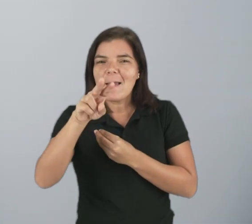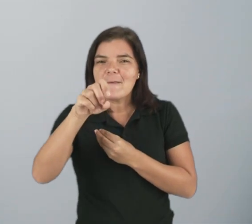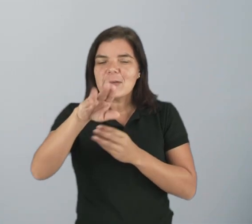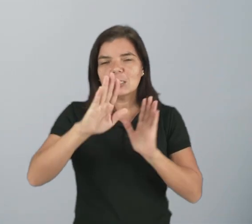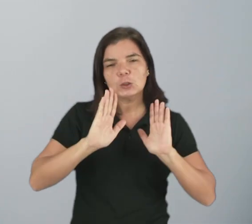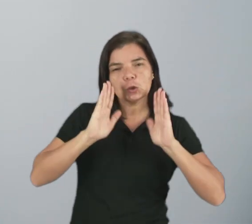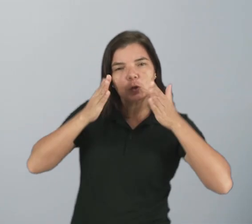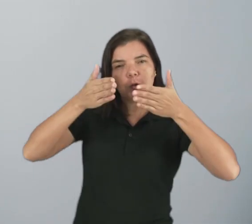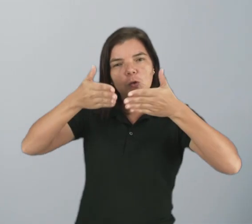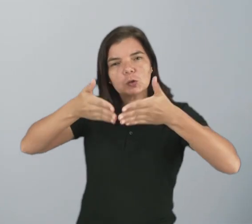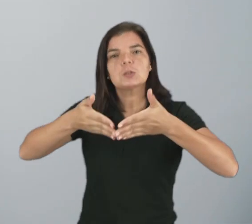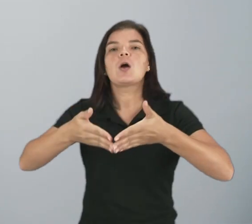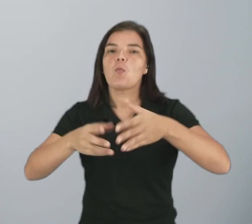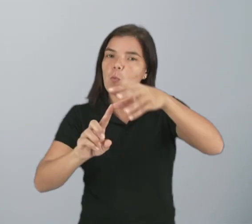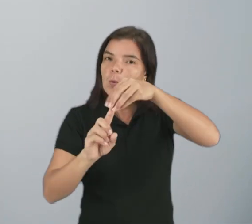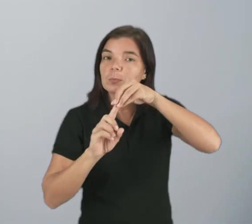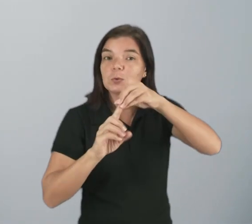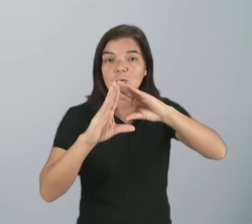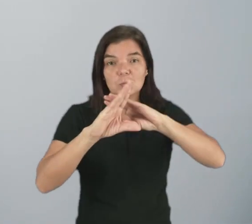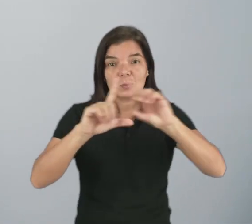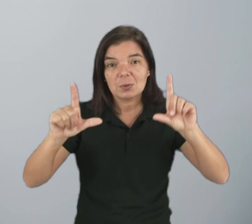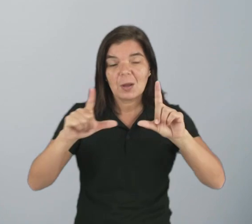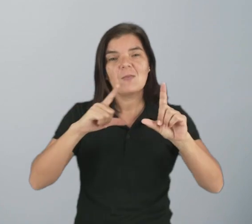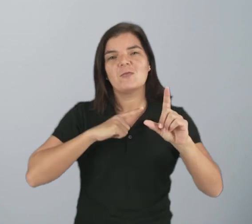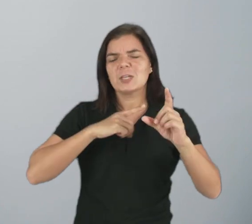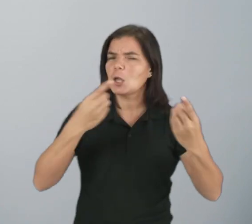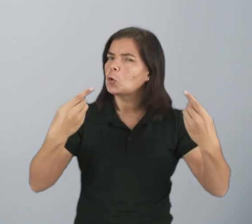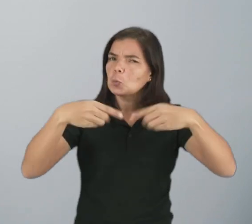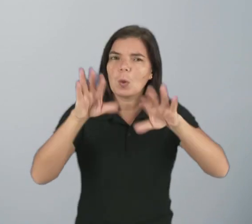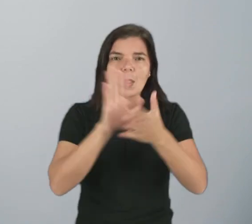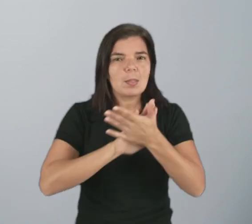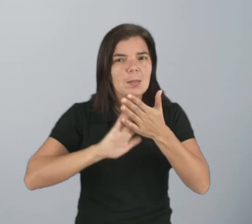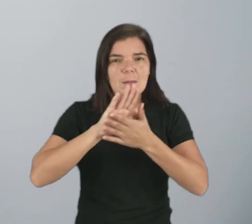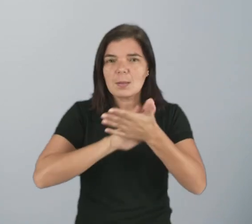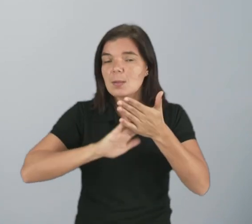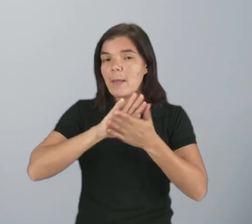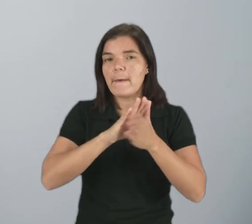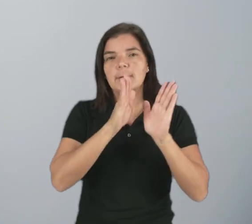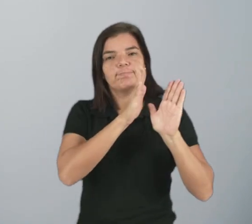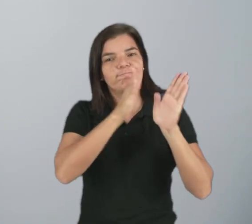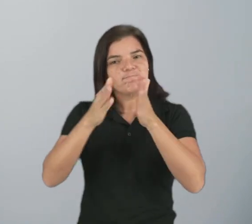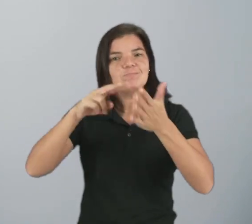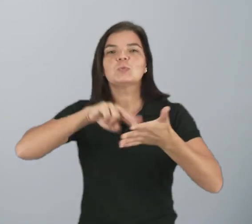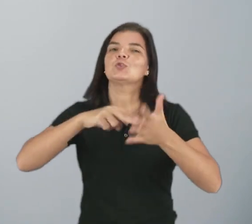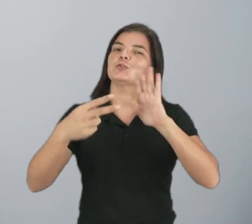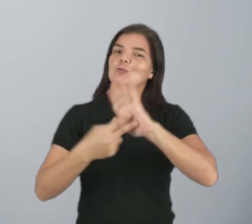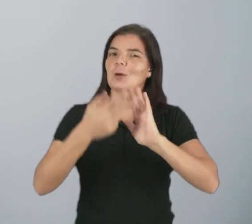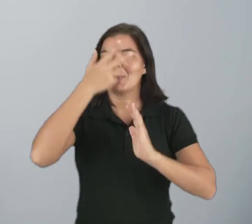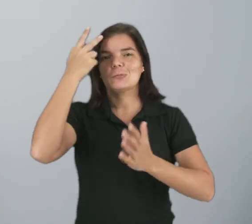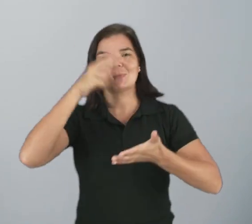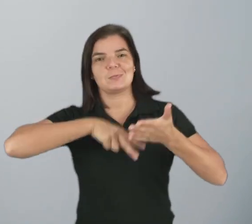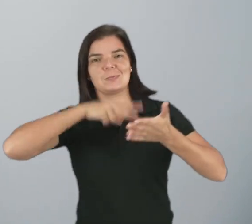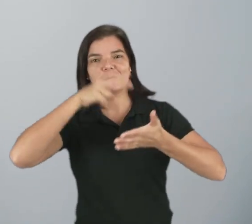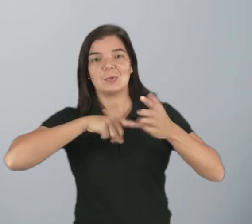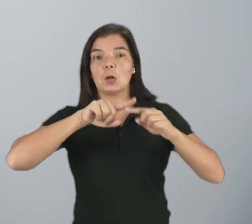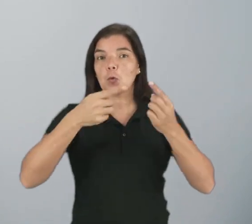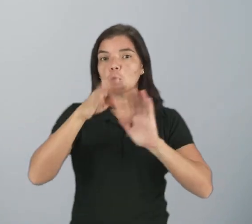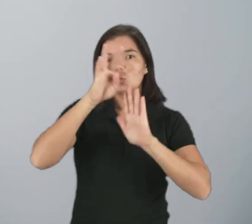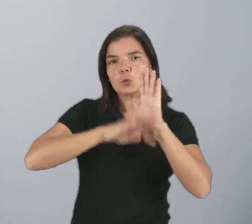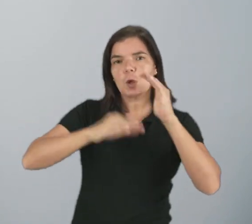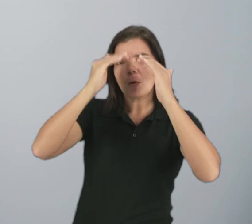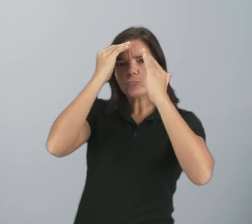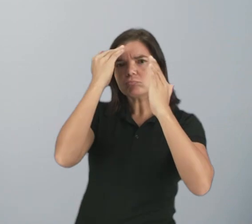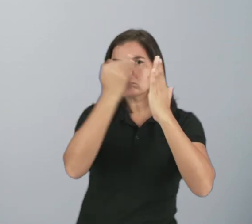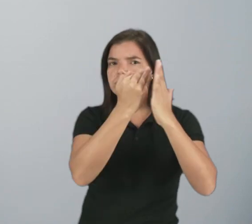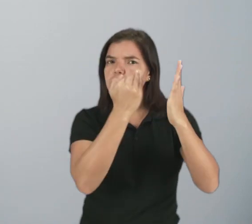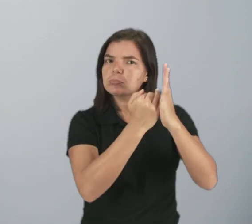uma sequência lógica no seu texto, quando elas não se contradizem, quando elas fazem sentido para o leitor. Quando o texto obedece a